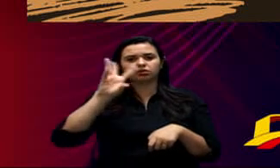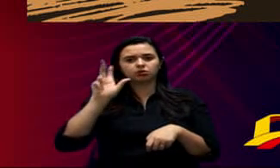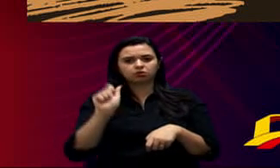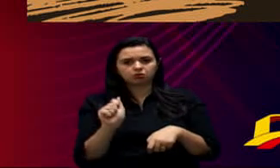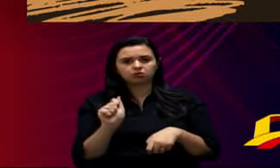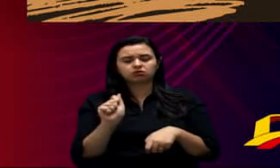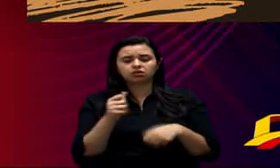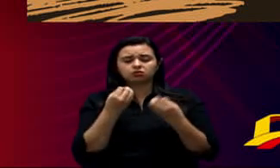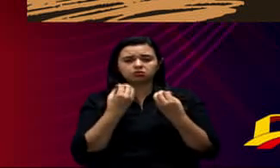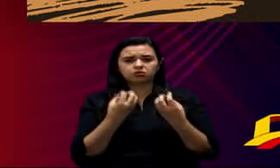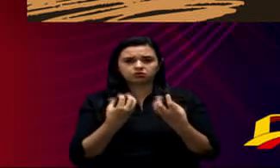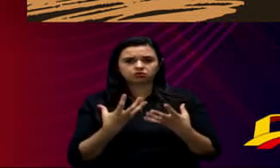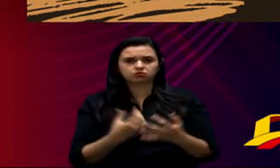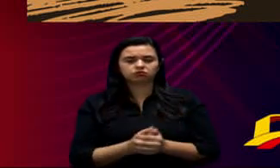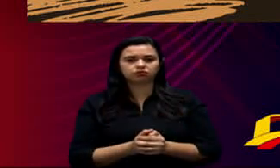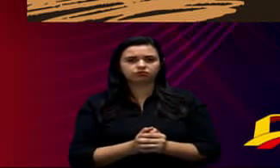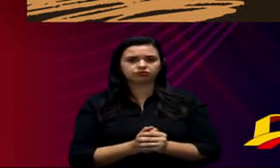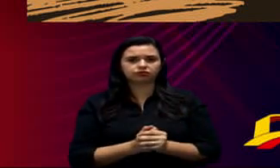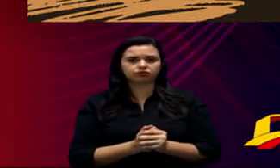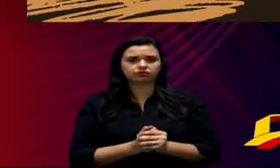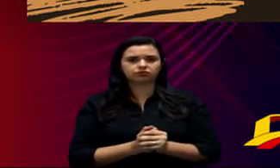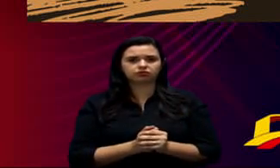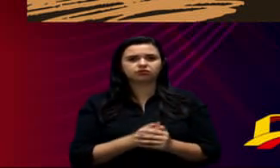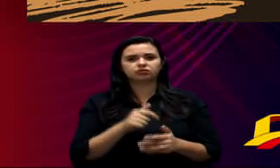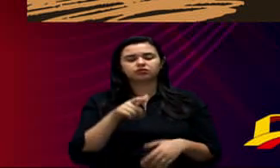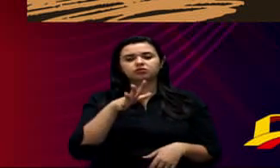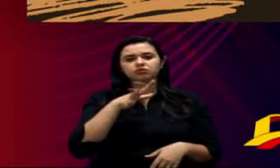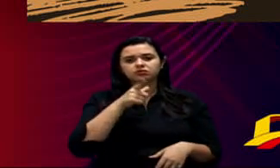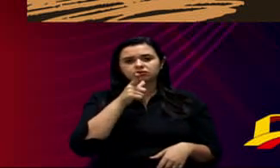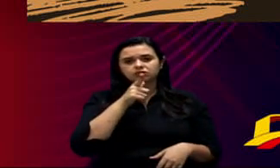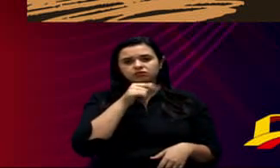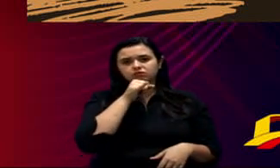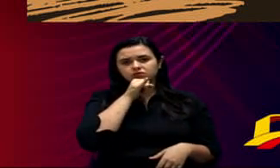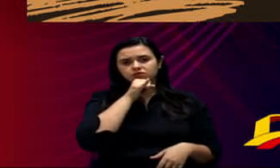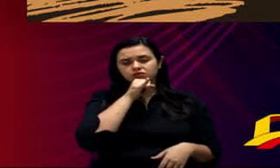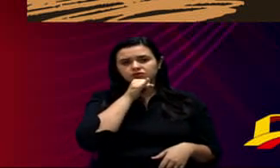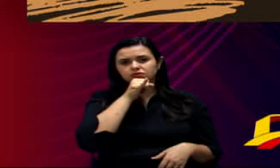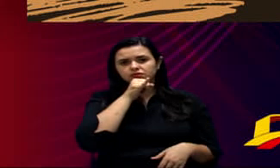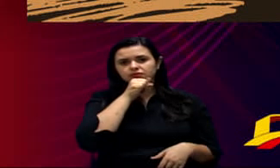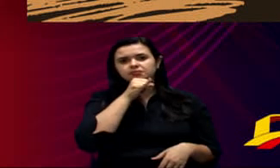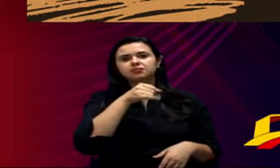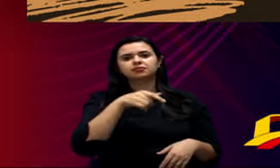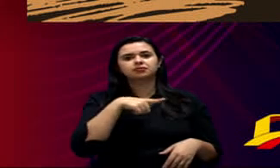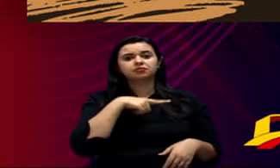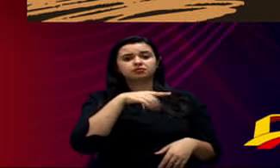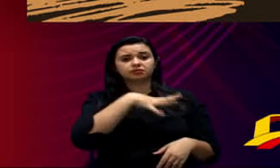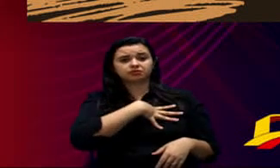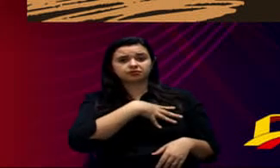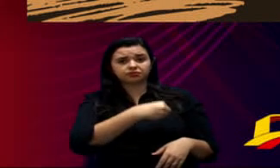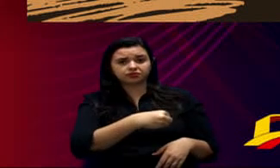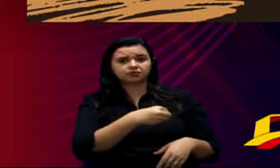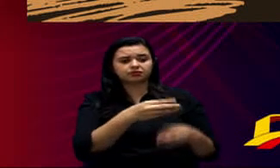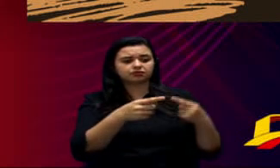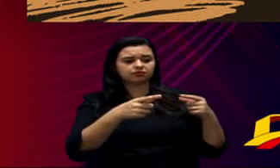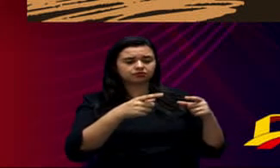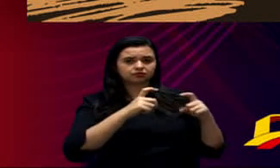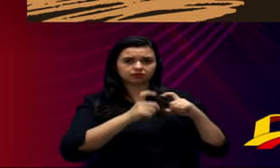problemas. Meu filho interage só num espacinho que ele gosta, que é o computador. Então, é muito